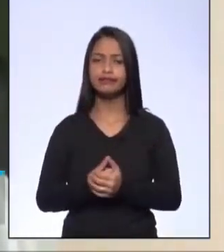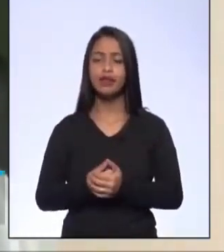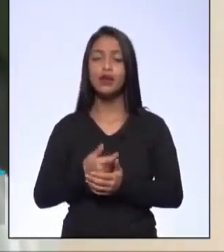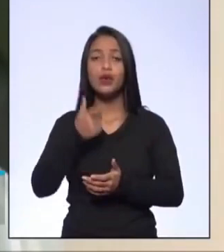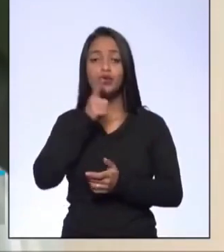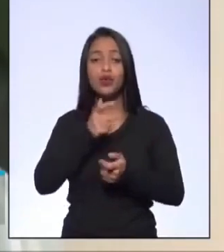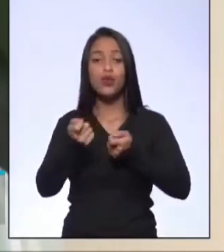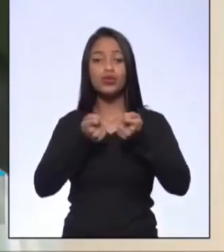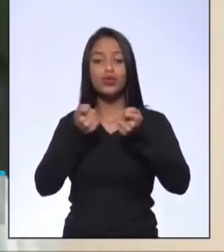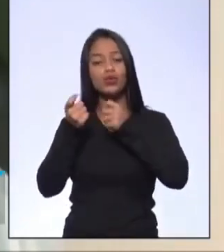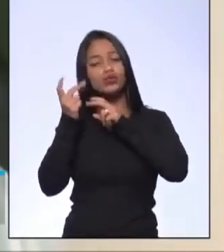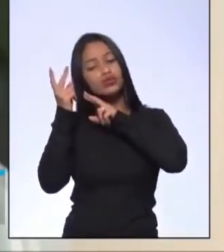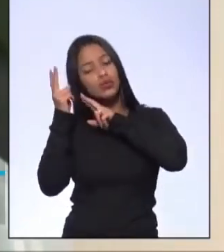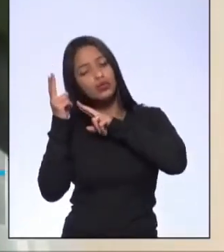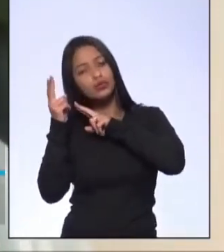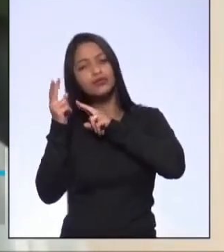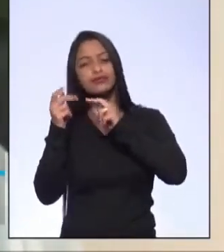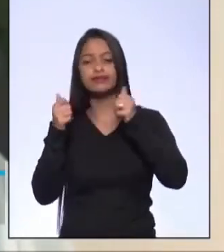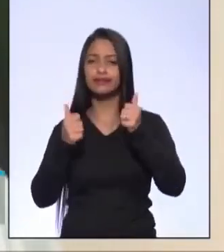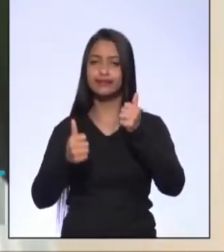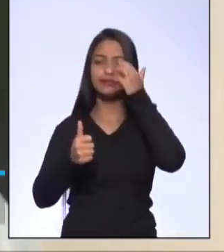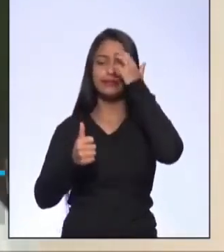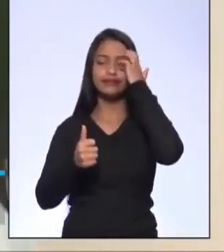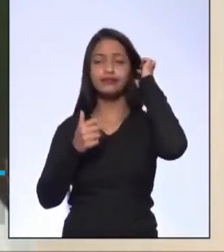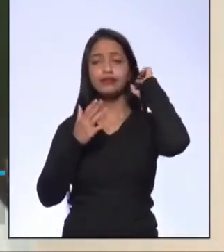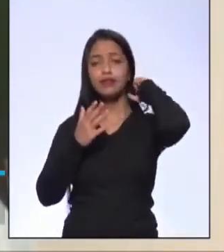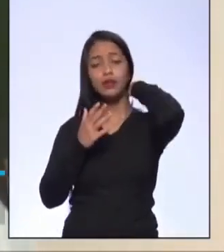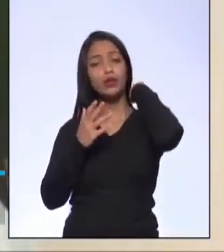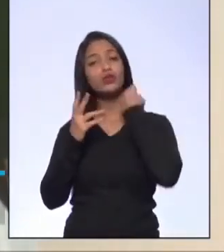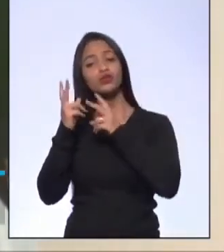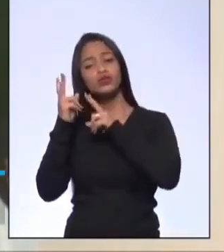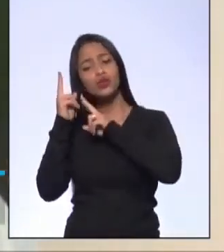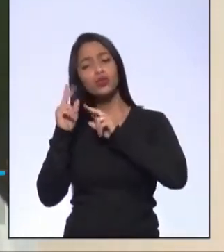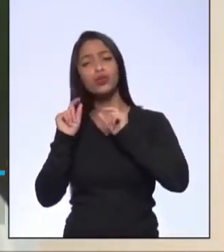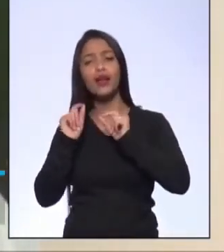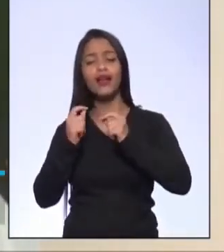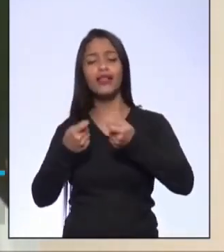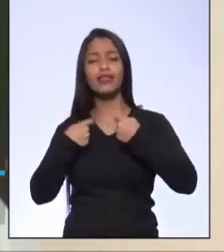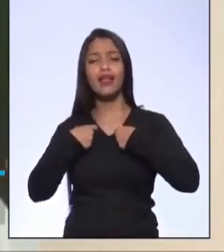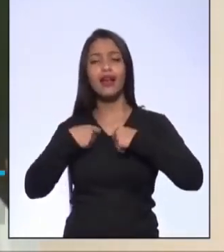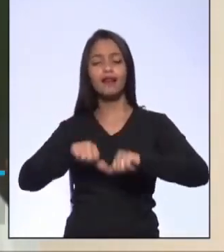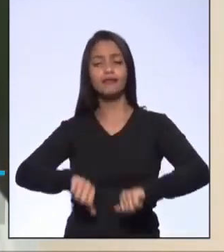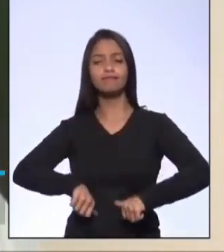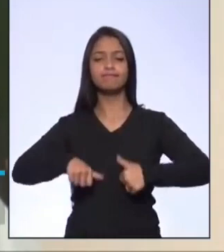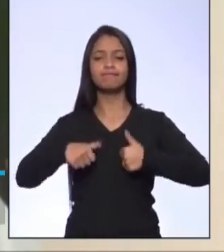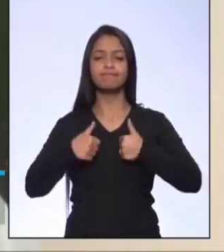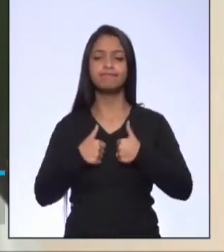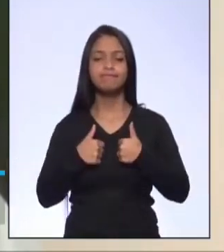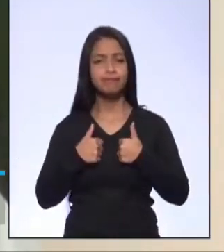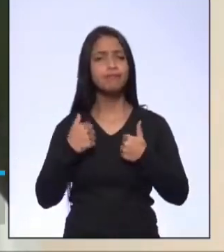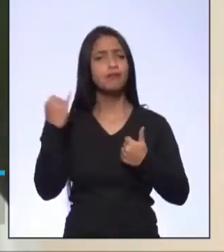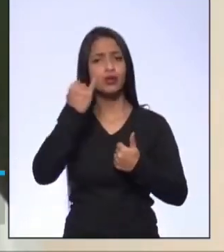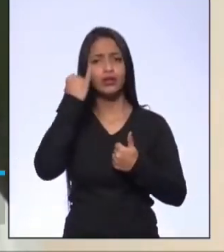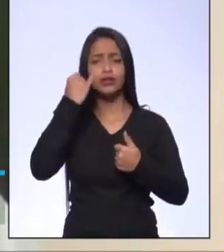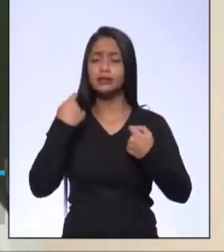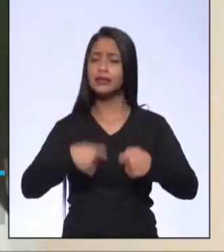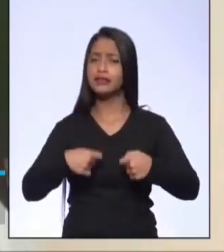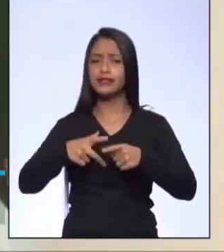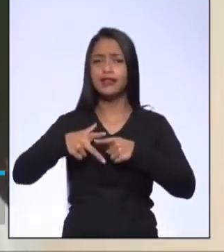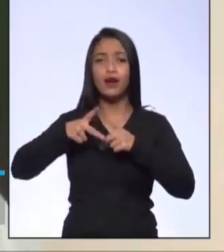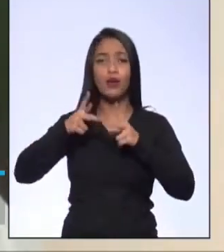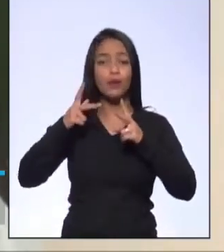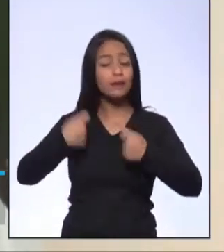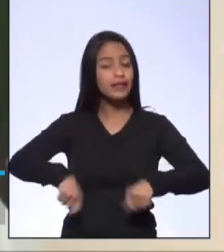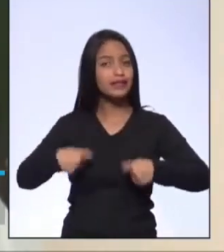sono e vigília, tá? Agora, é claro, gente, o sono, ele é restaurador, ele é importante, a gente precisa dormir, tá